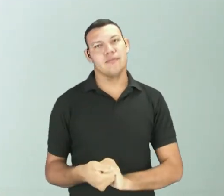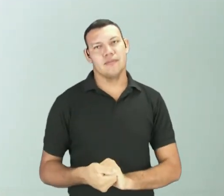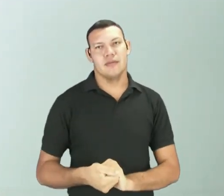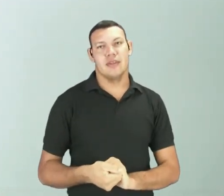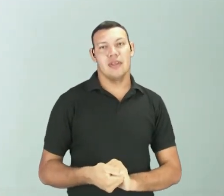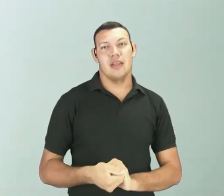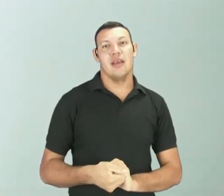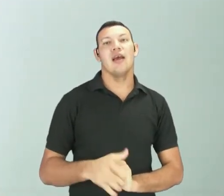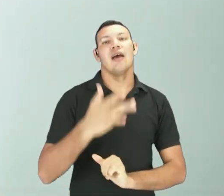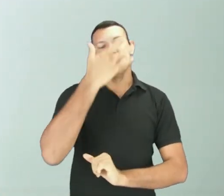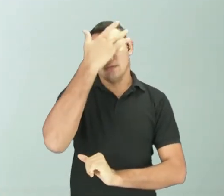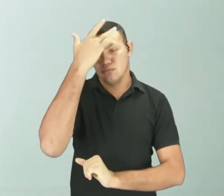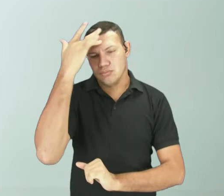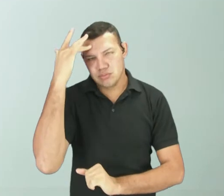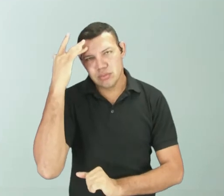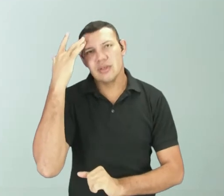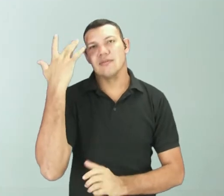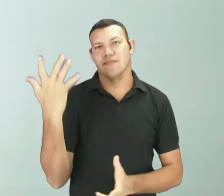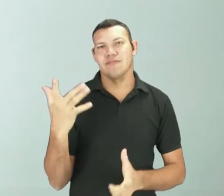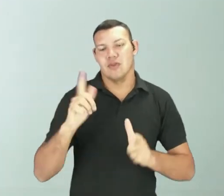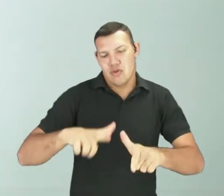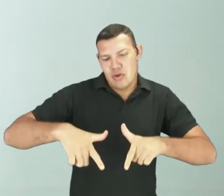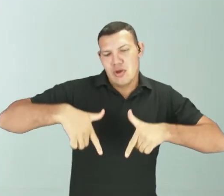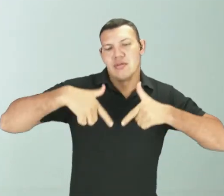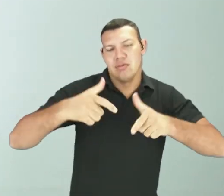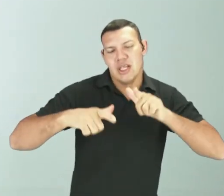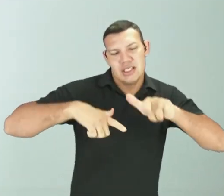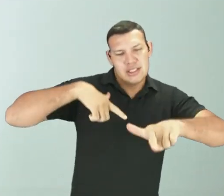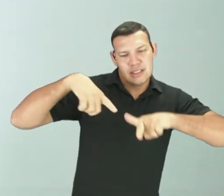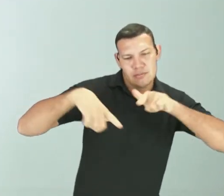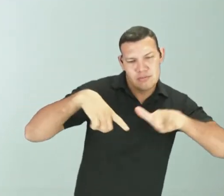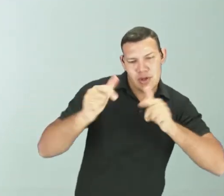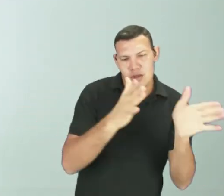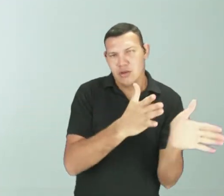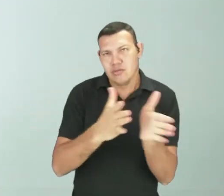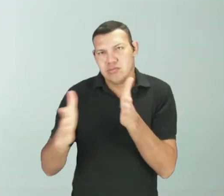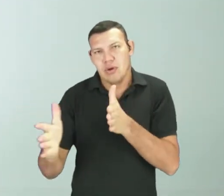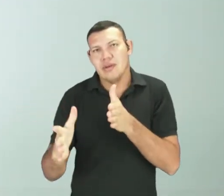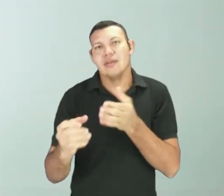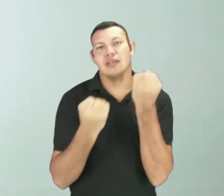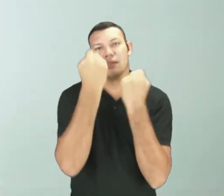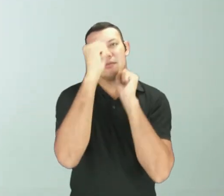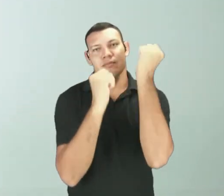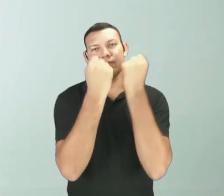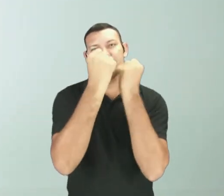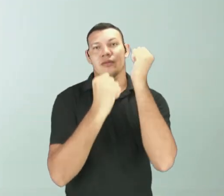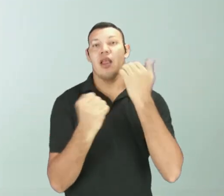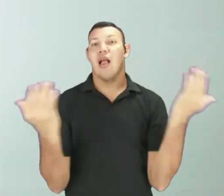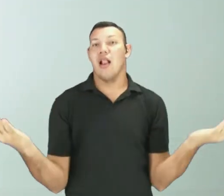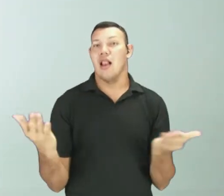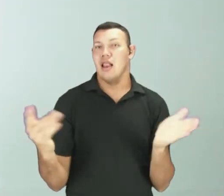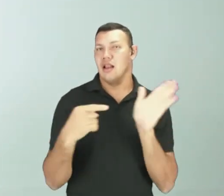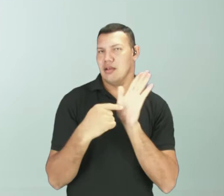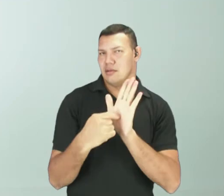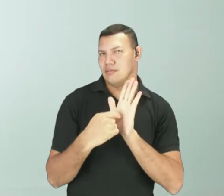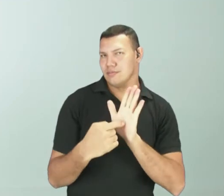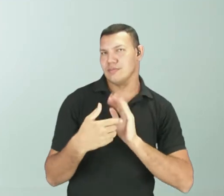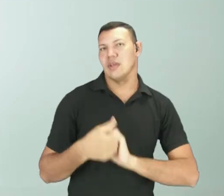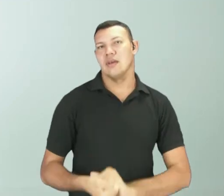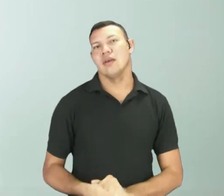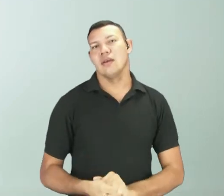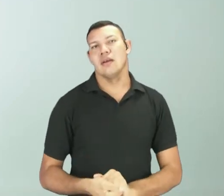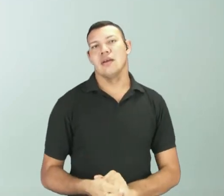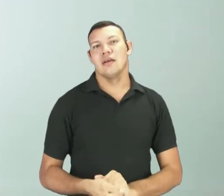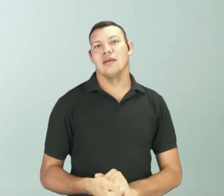vão reagir também a esse sistema de trabalho nas indústrias, nas fábricas. E aí eu trago para vocês aqui uma